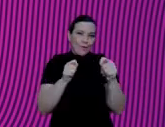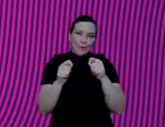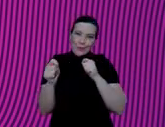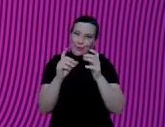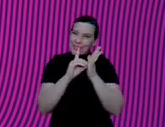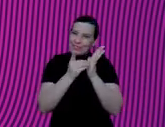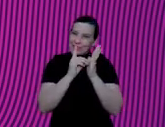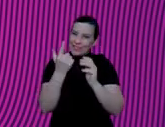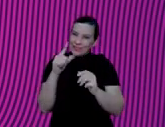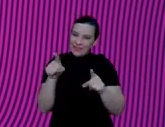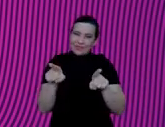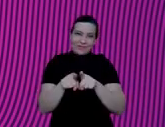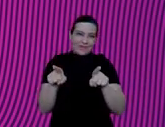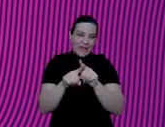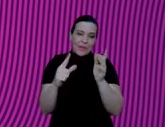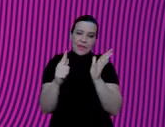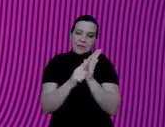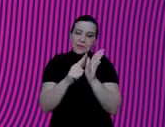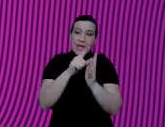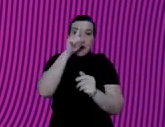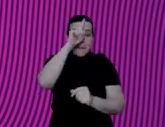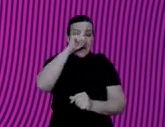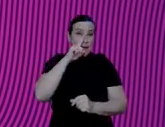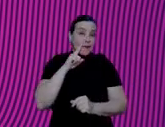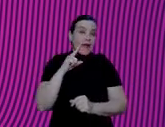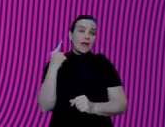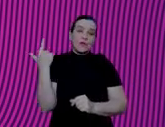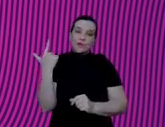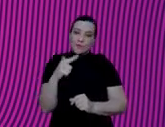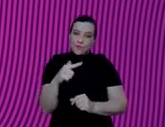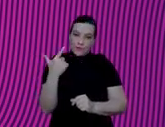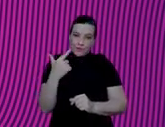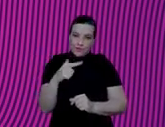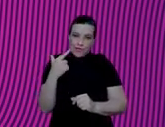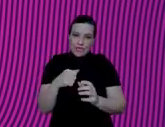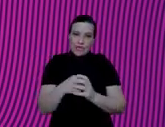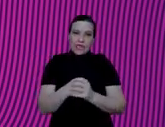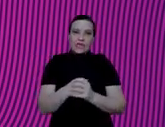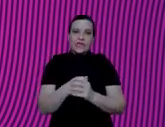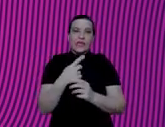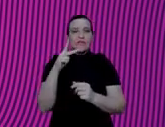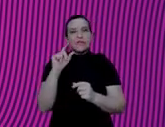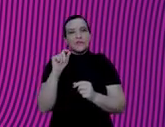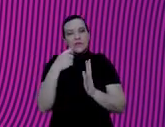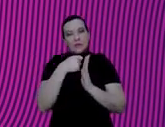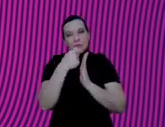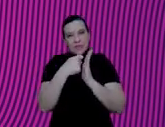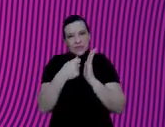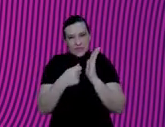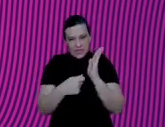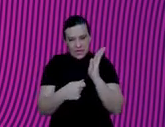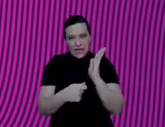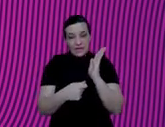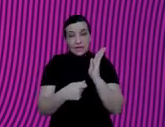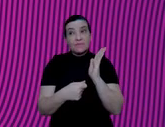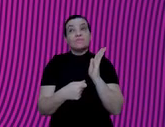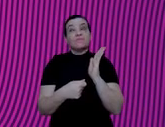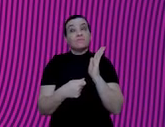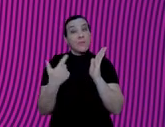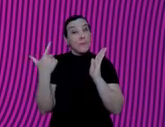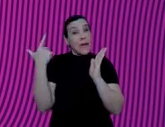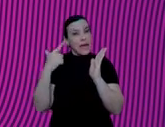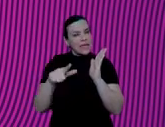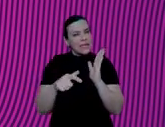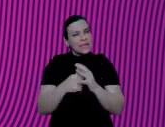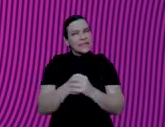muito menos, que são os receituários em que você prescreve mais essas medicações. Você que já, de